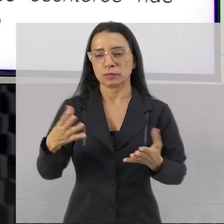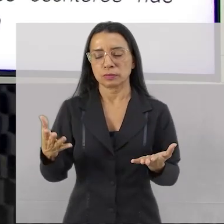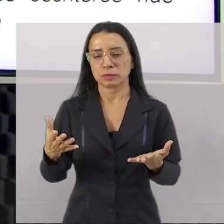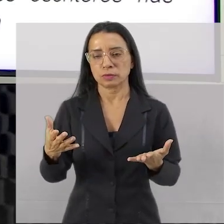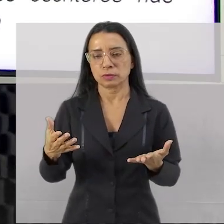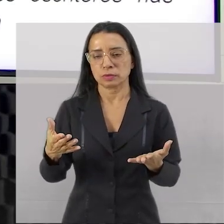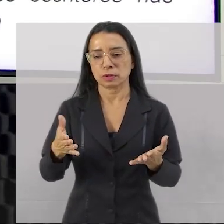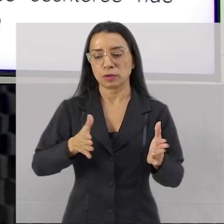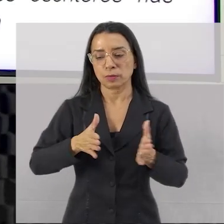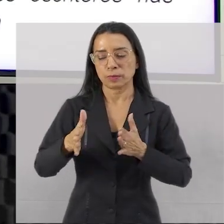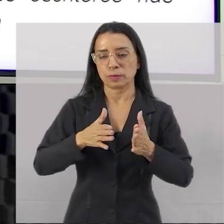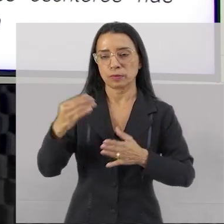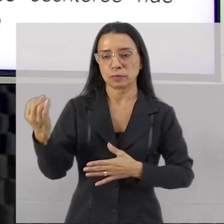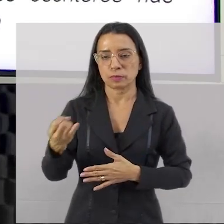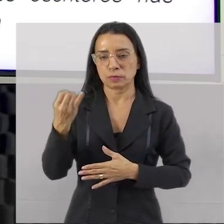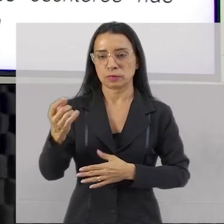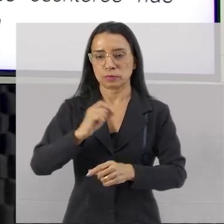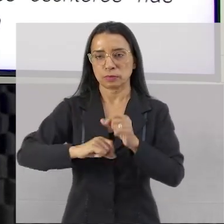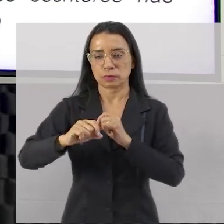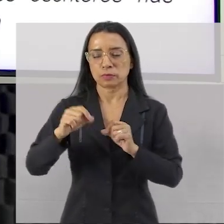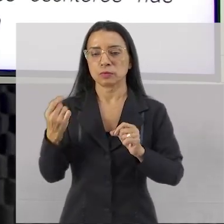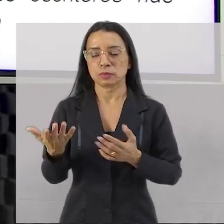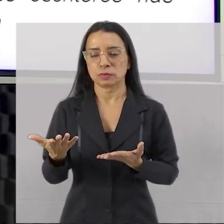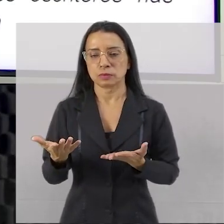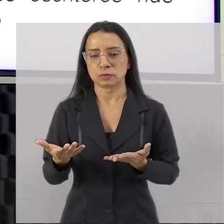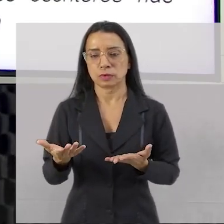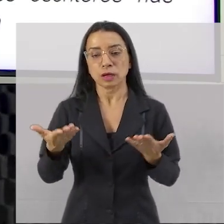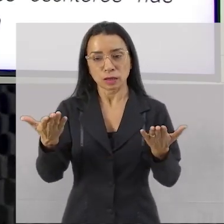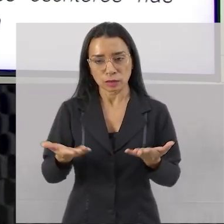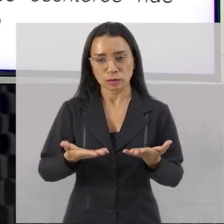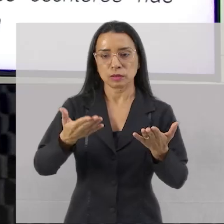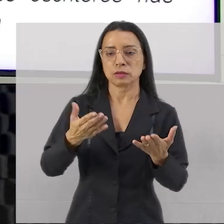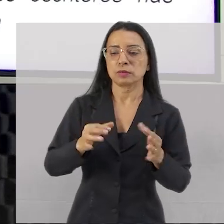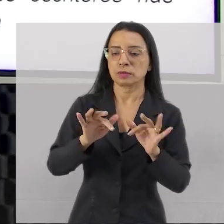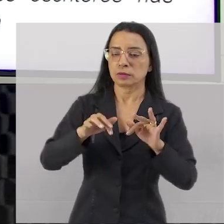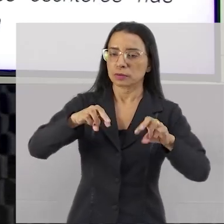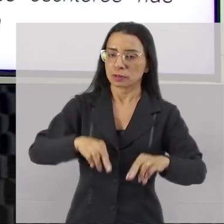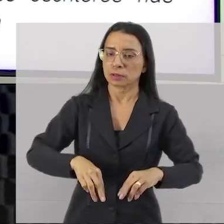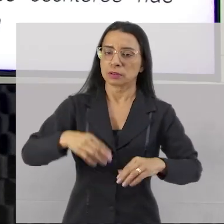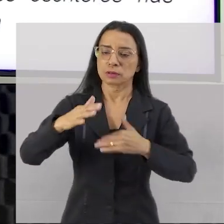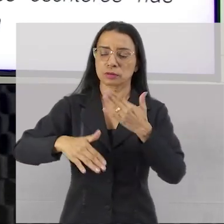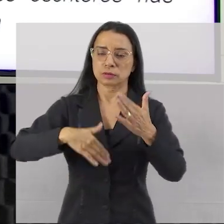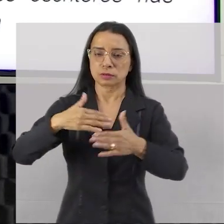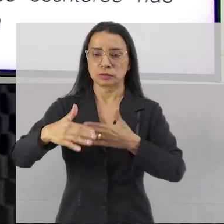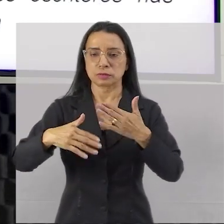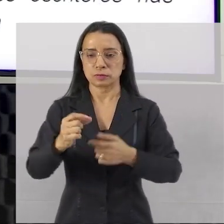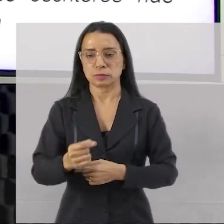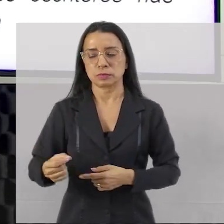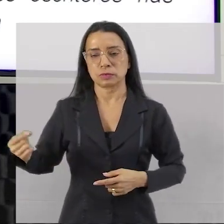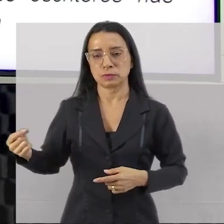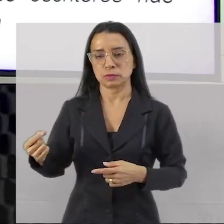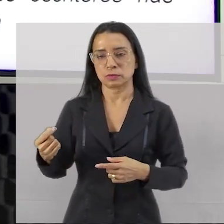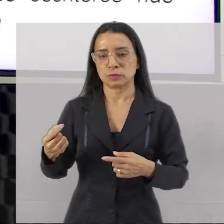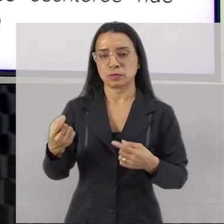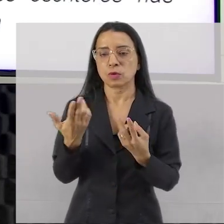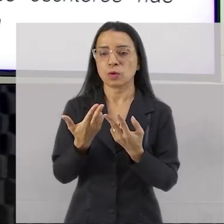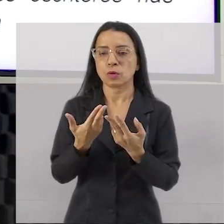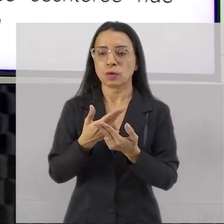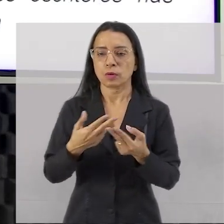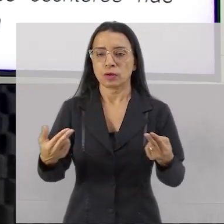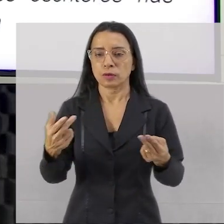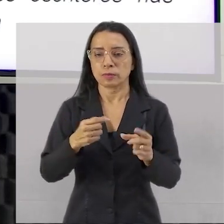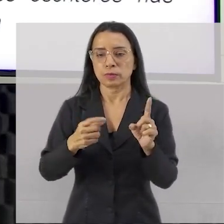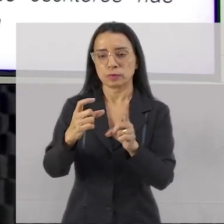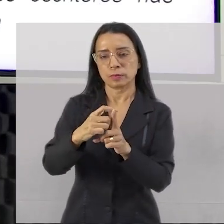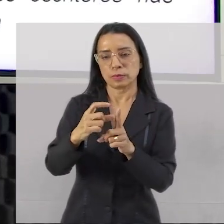importante quanto. Bem aqui ele vai encerrar o desenvolvimento 1 dele. Dessa maneira, olha esse elemento coesivo que traz o caráter de